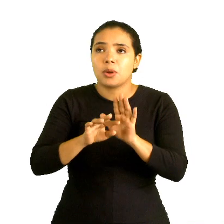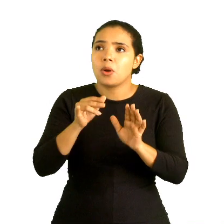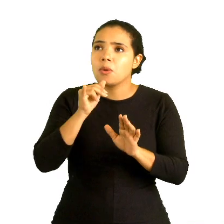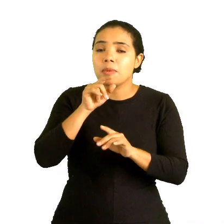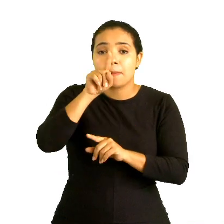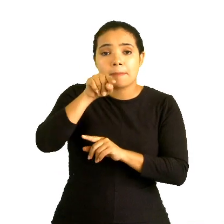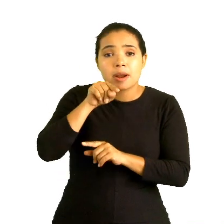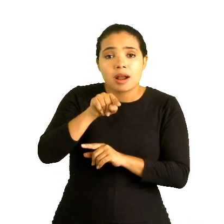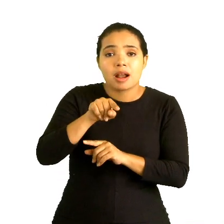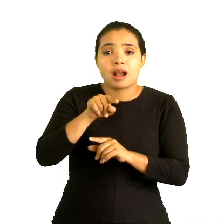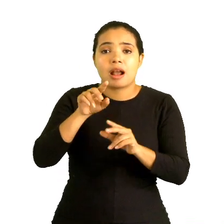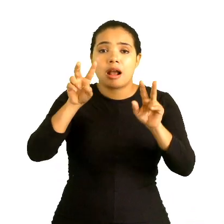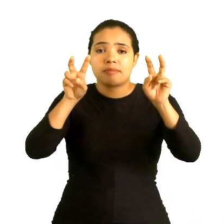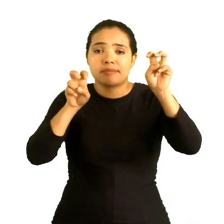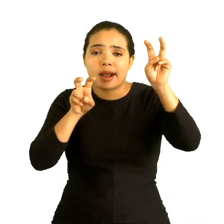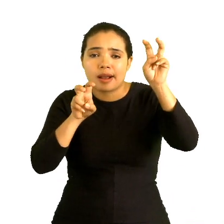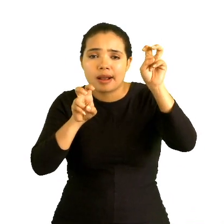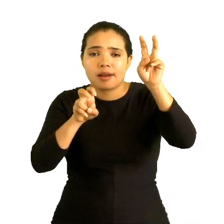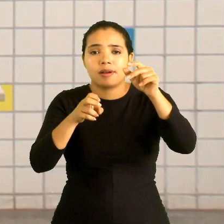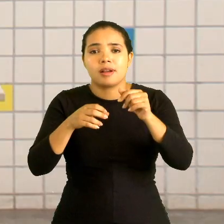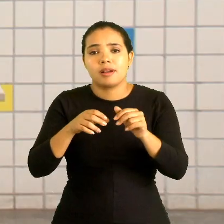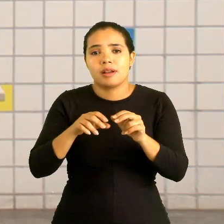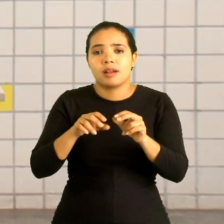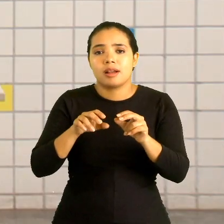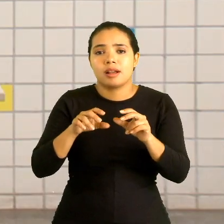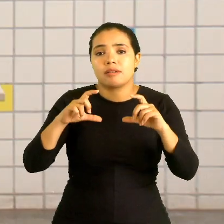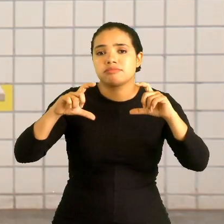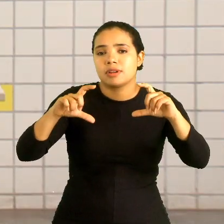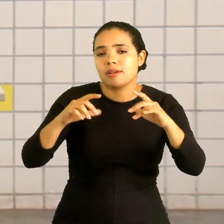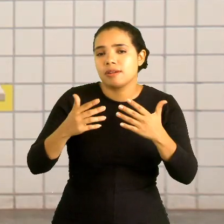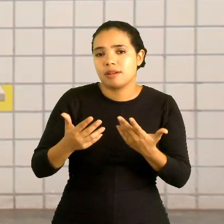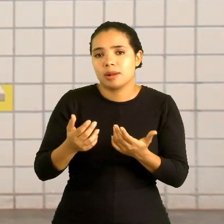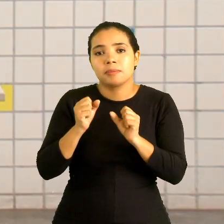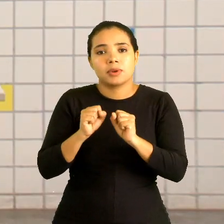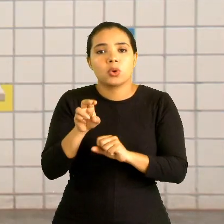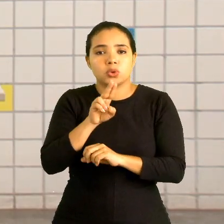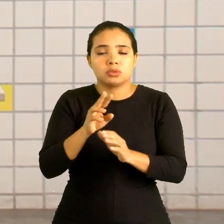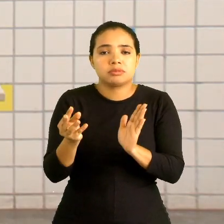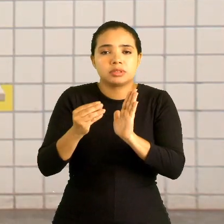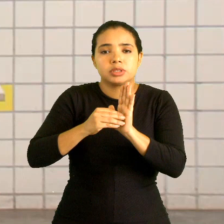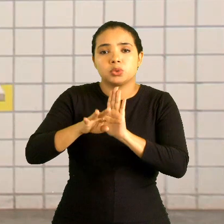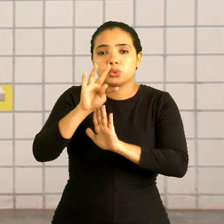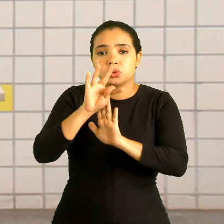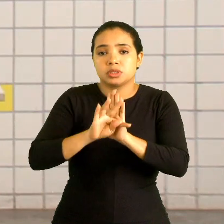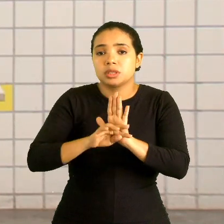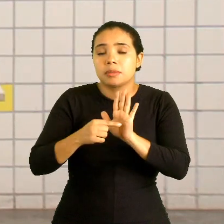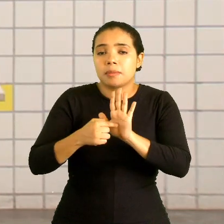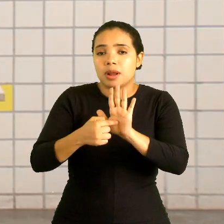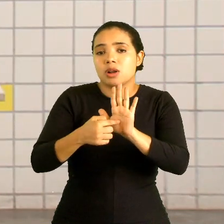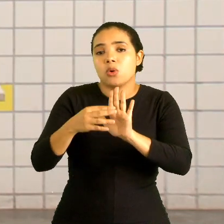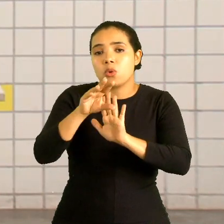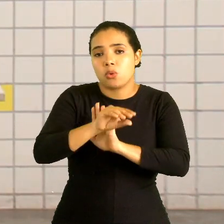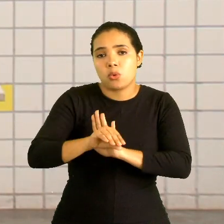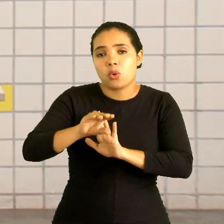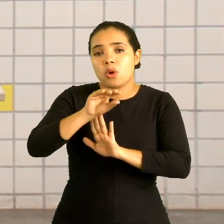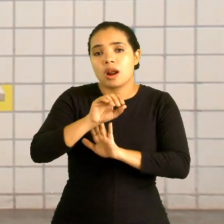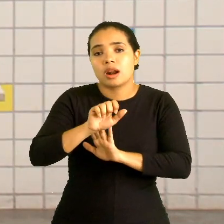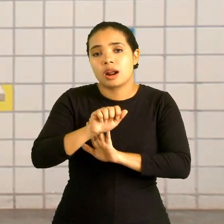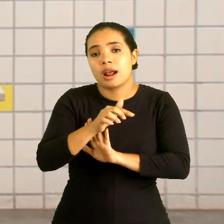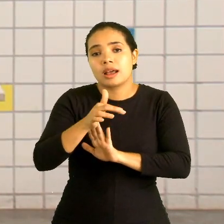as aspas, as reticências podem ser inseridos para marcar a oralidade e a ação